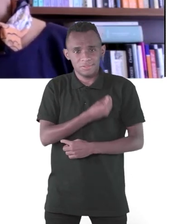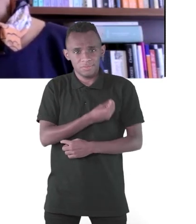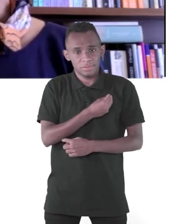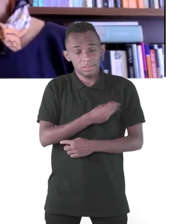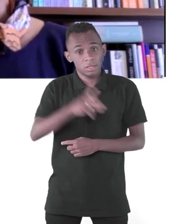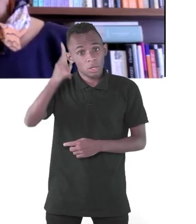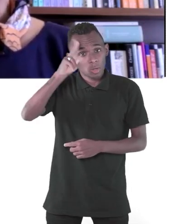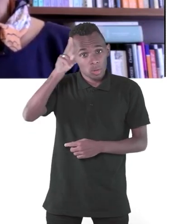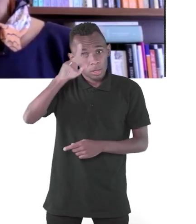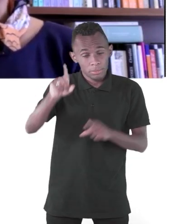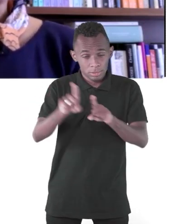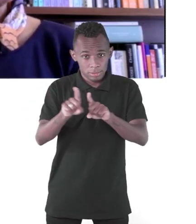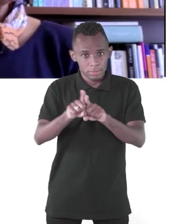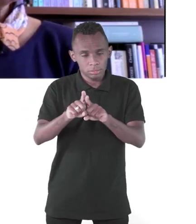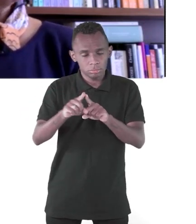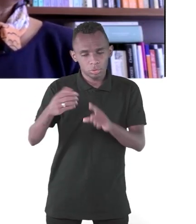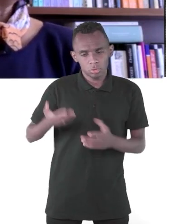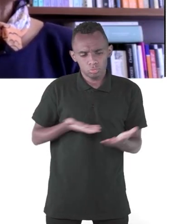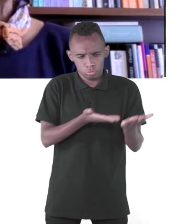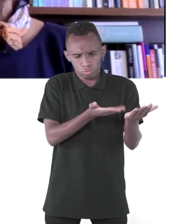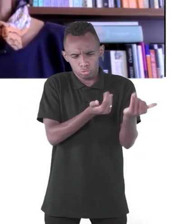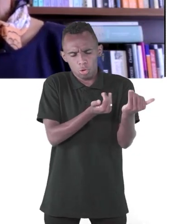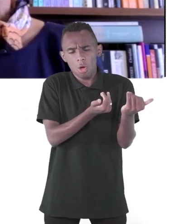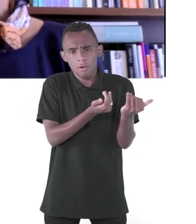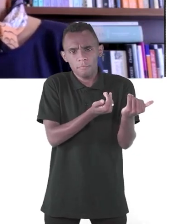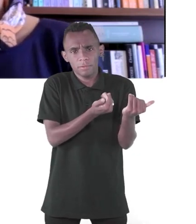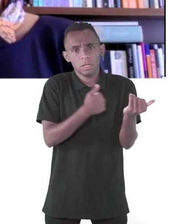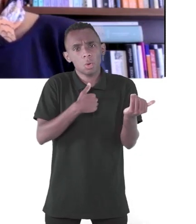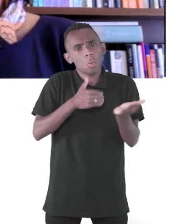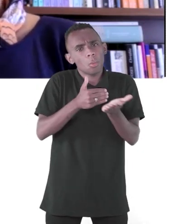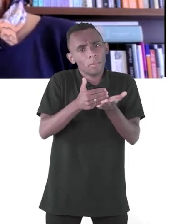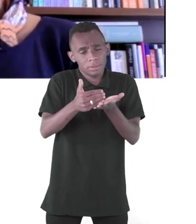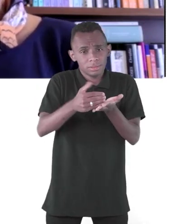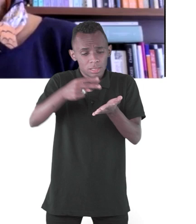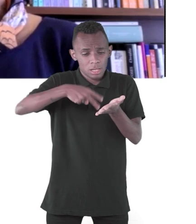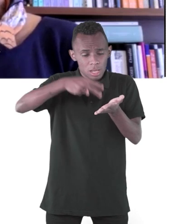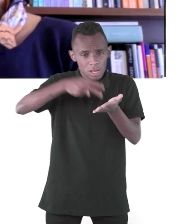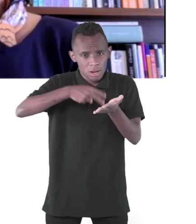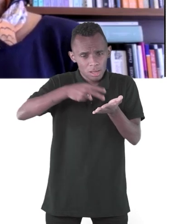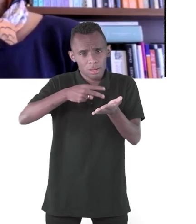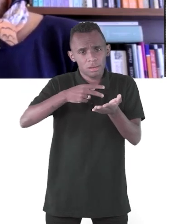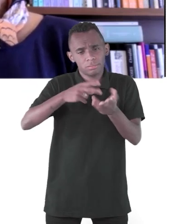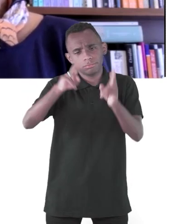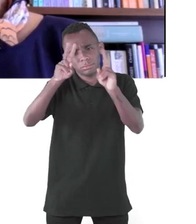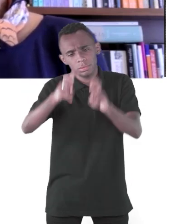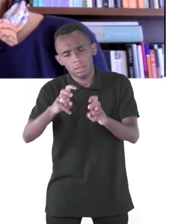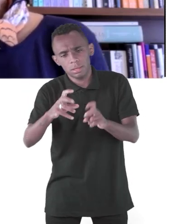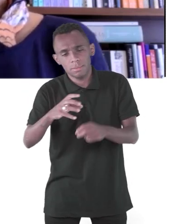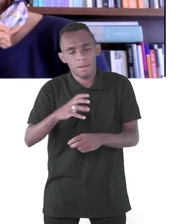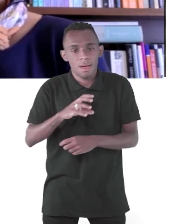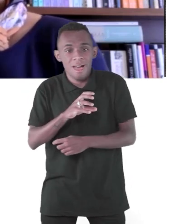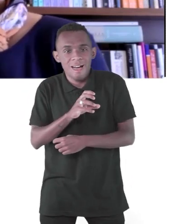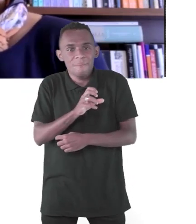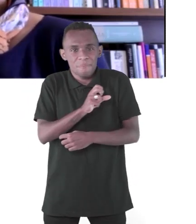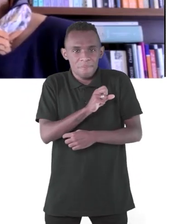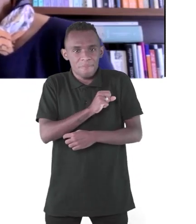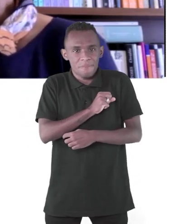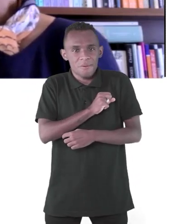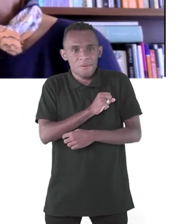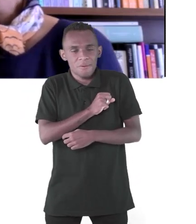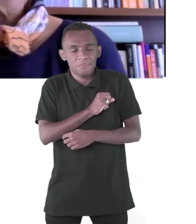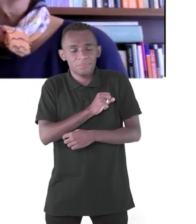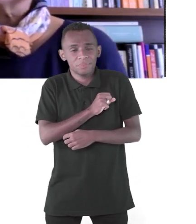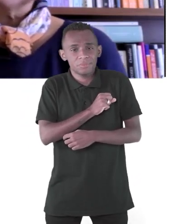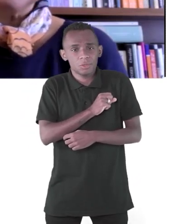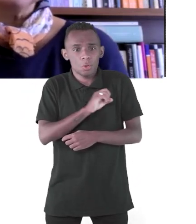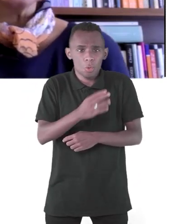Exato, totalmente companhia. E uma coisa, eu me lembro adolescente, que eu começava a ler alguns romances,